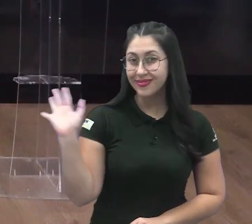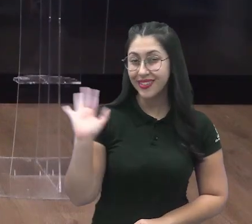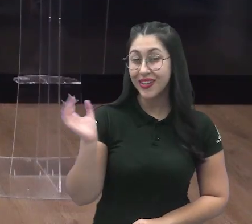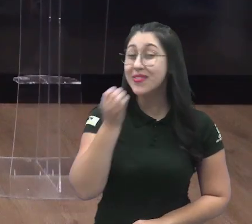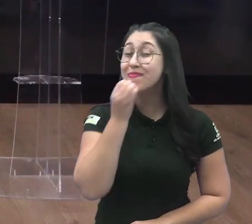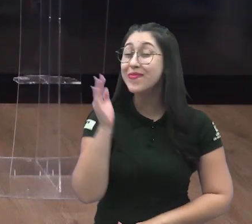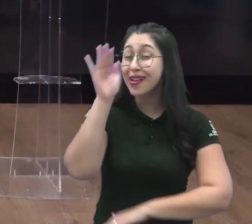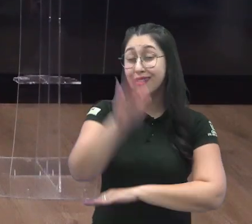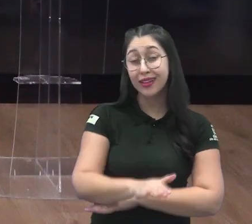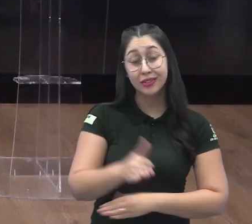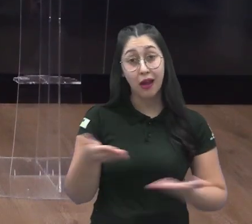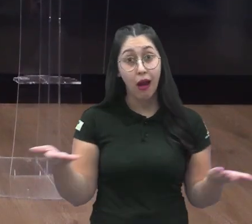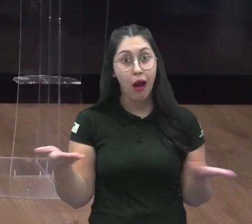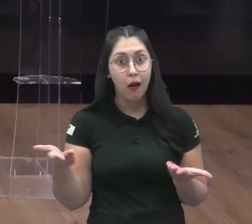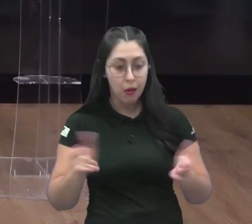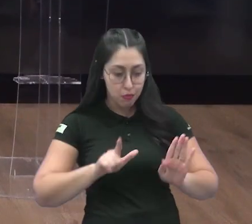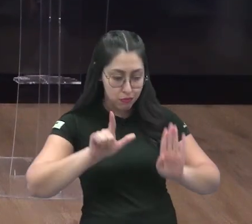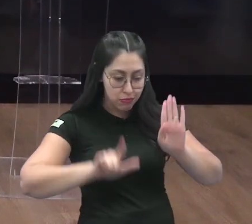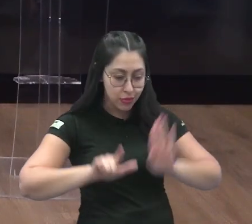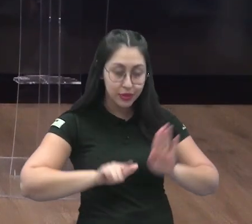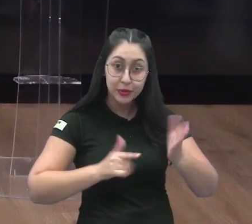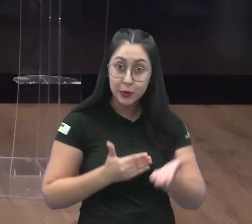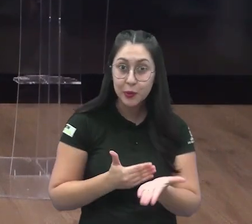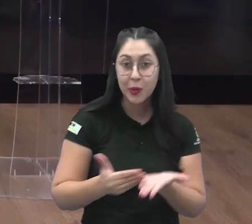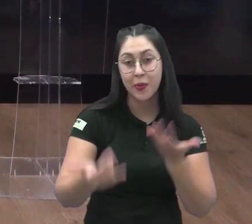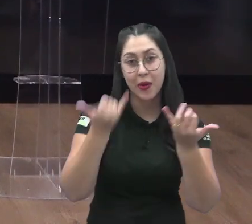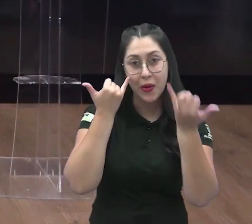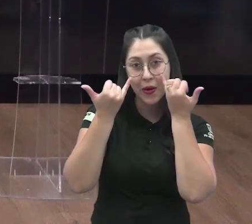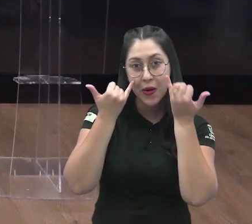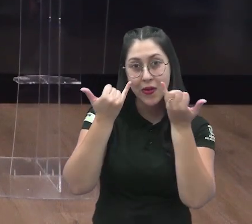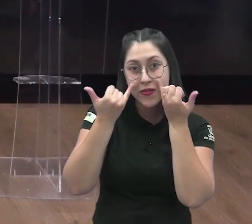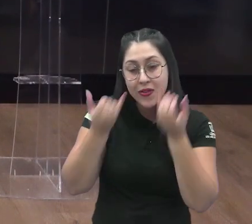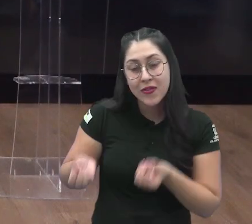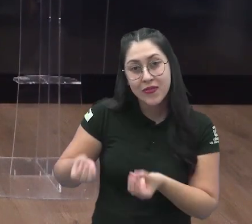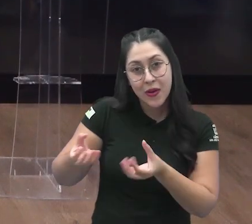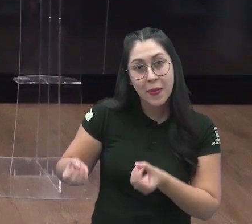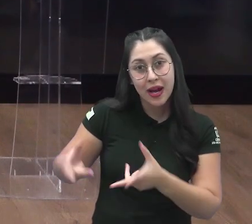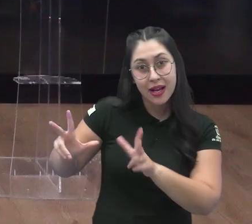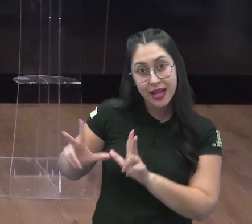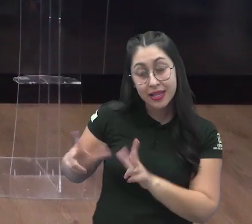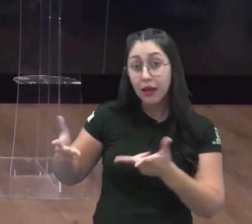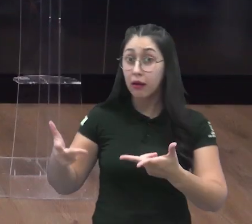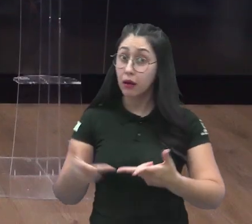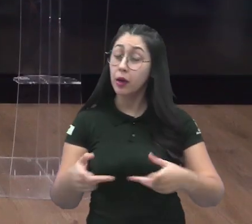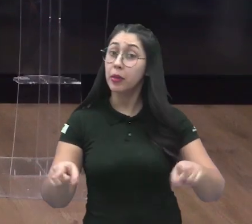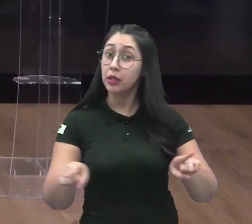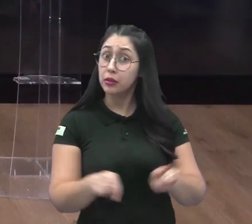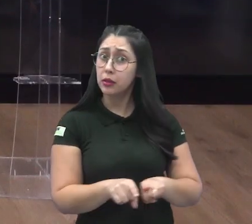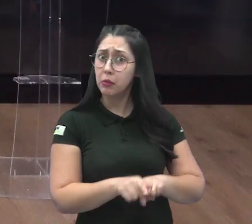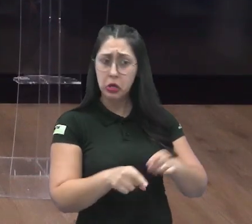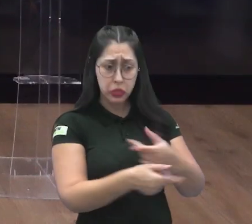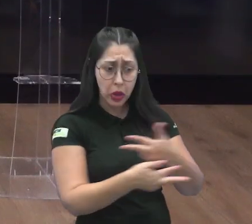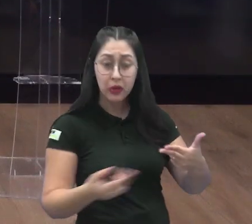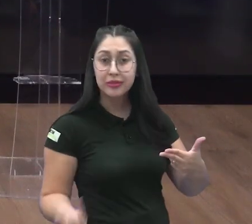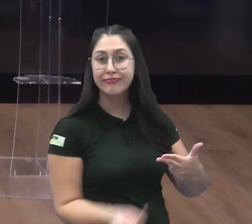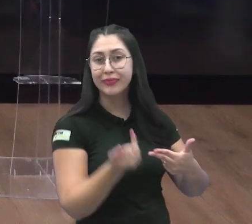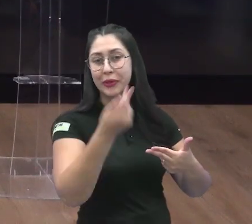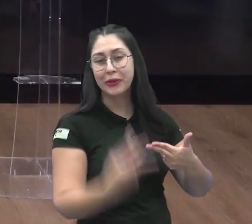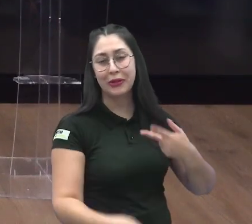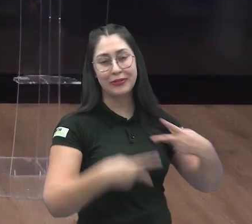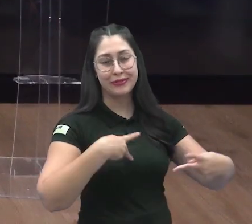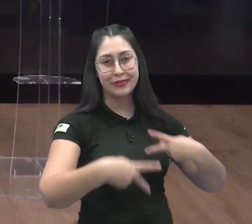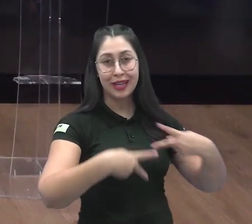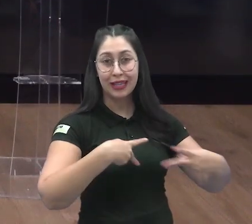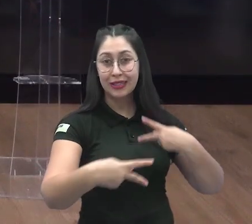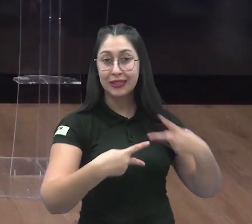Oi, boa tarde! Começa agora o Boletim Legislativo com as principais notícias da Câmara Municipal e com o que é destaque em São José